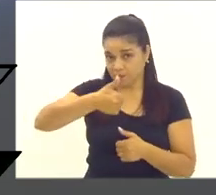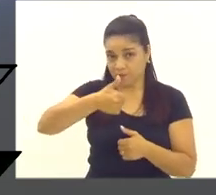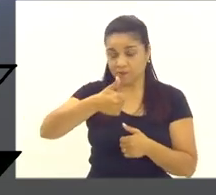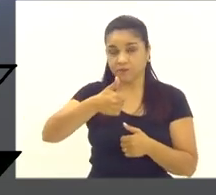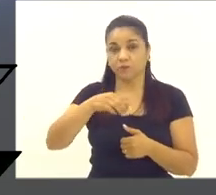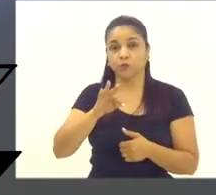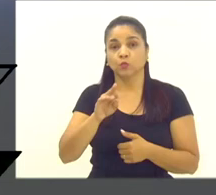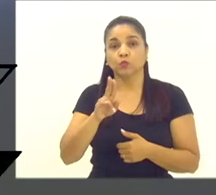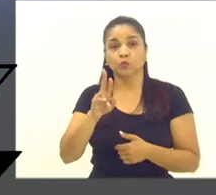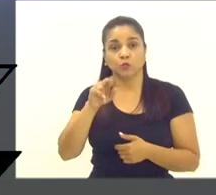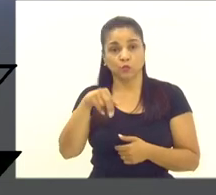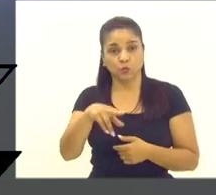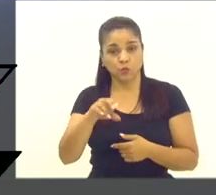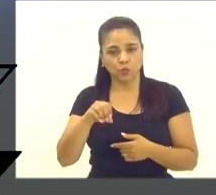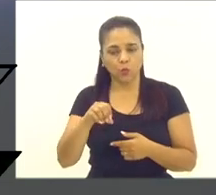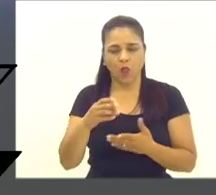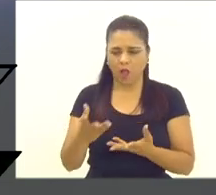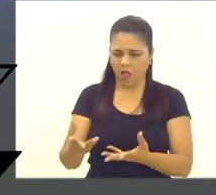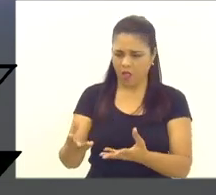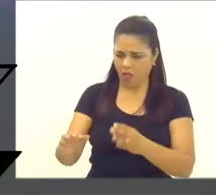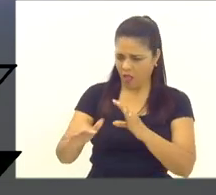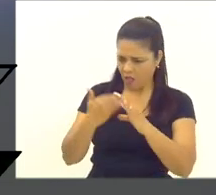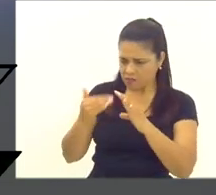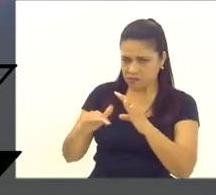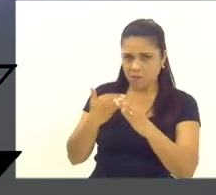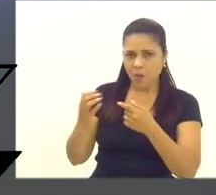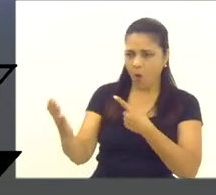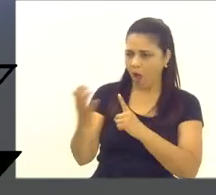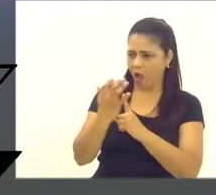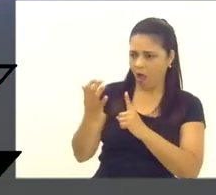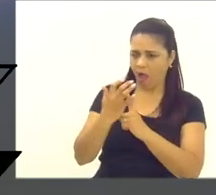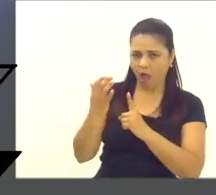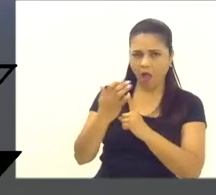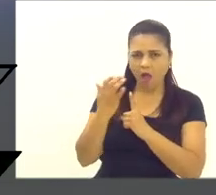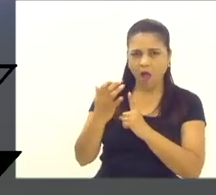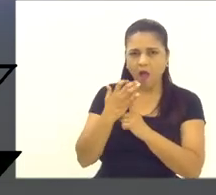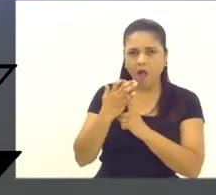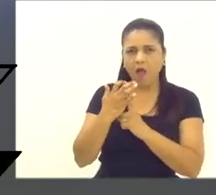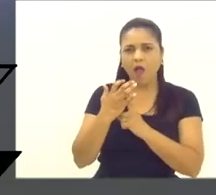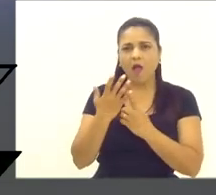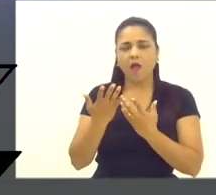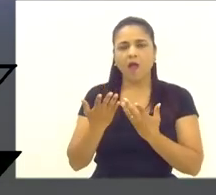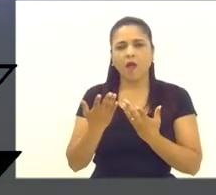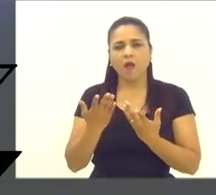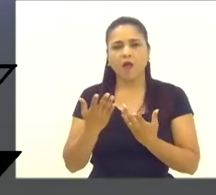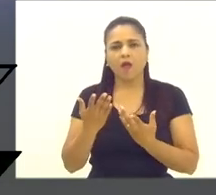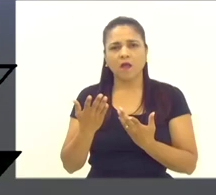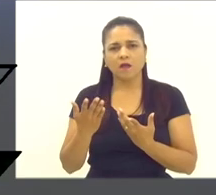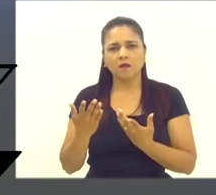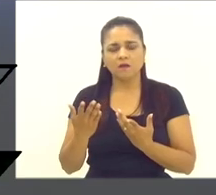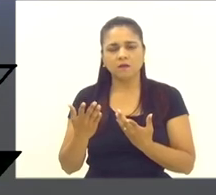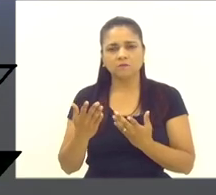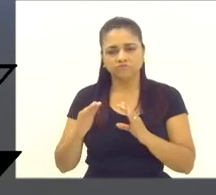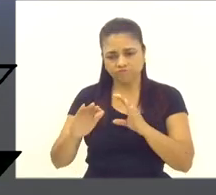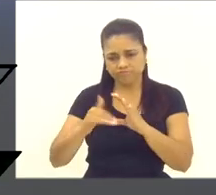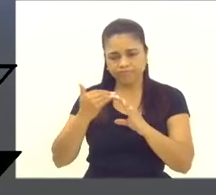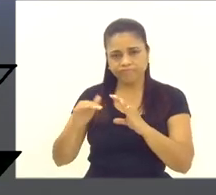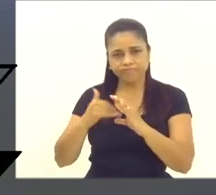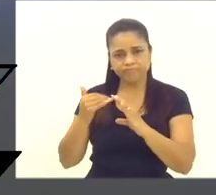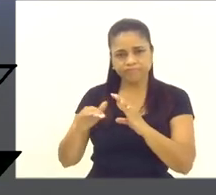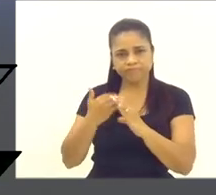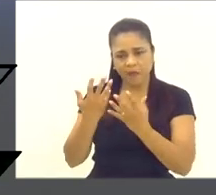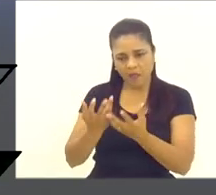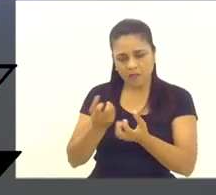muitos ataques dizendo que ela só ia enfim que agora ela ia ser a